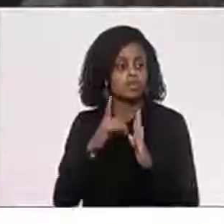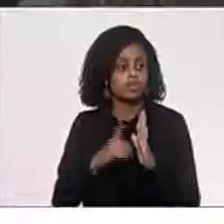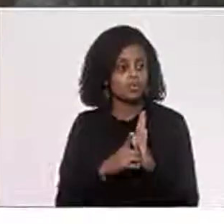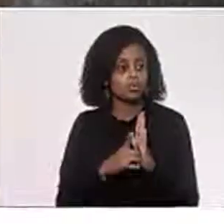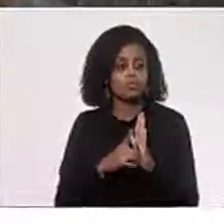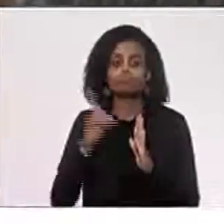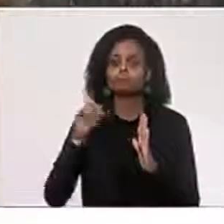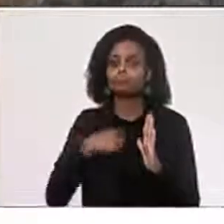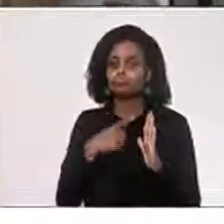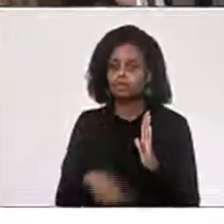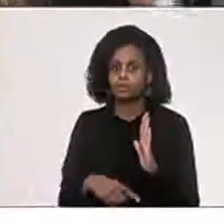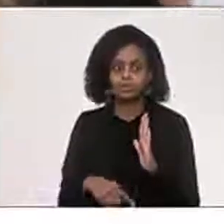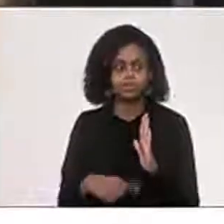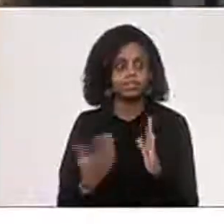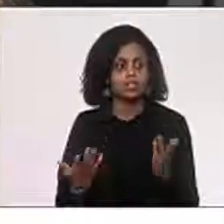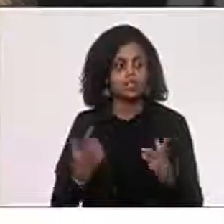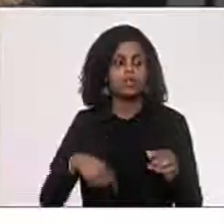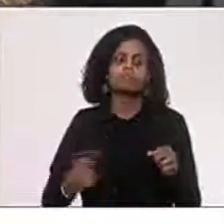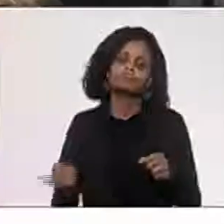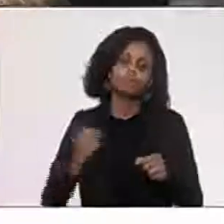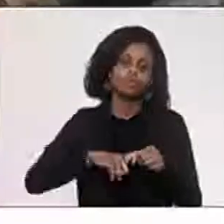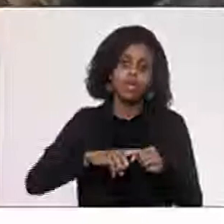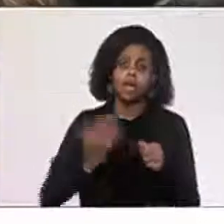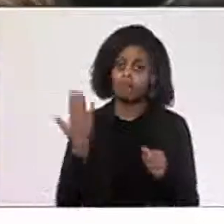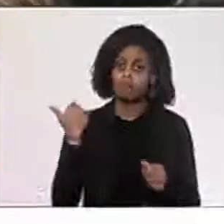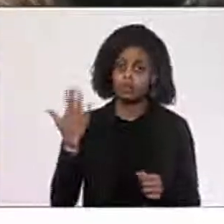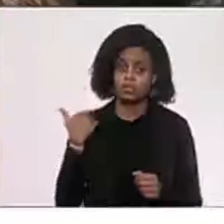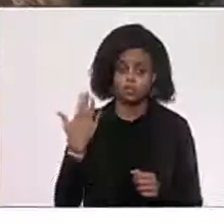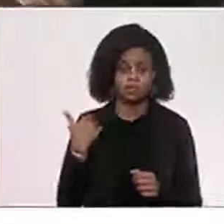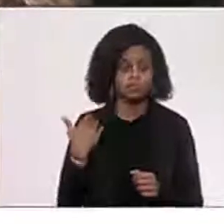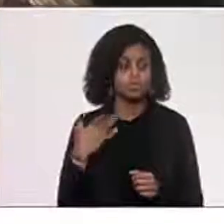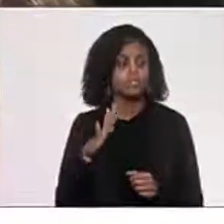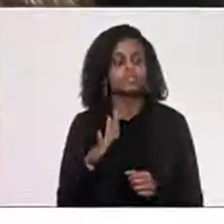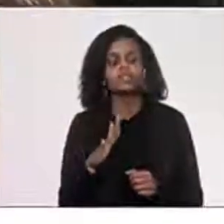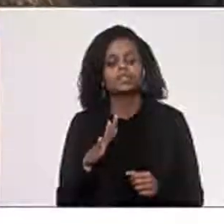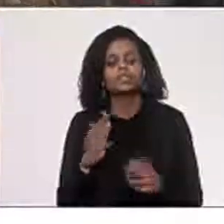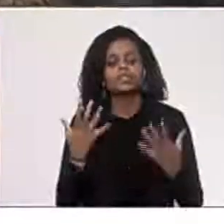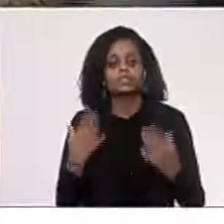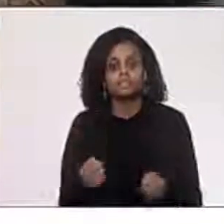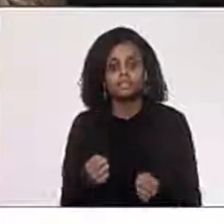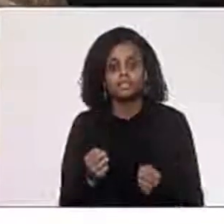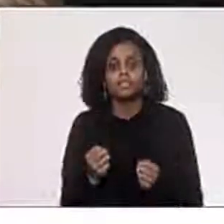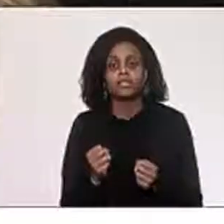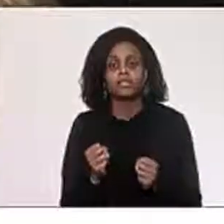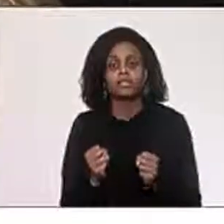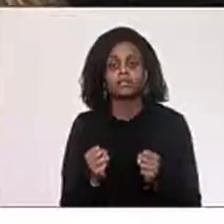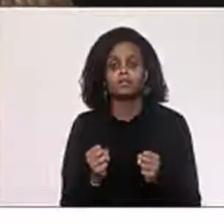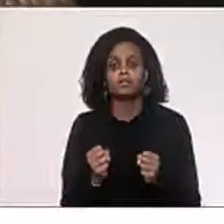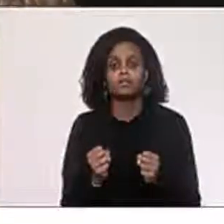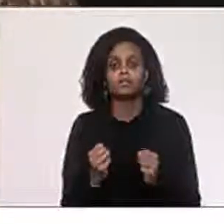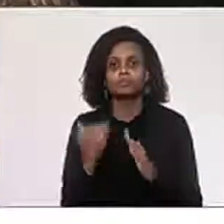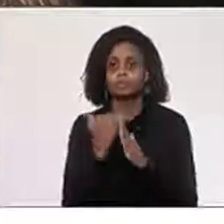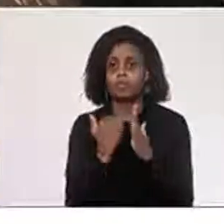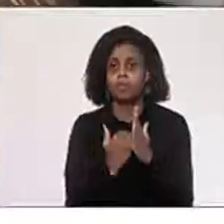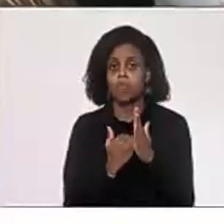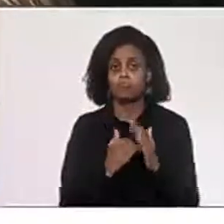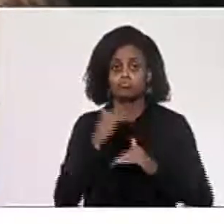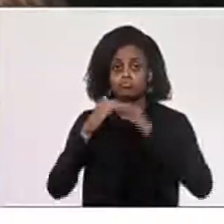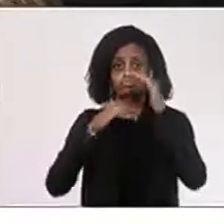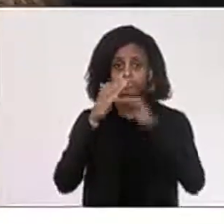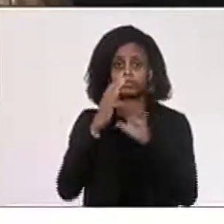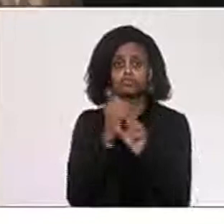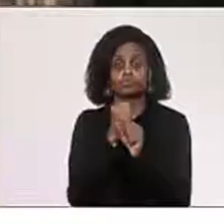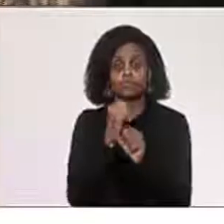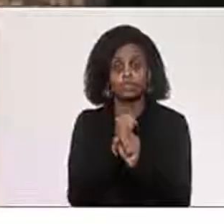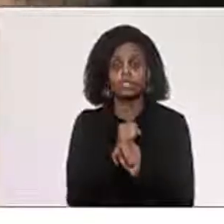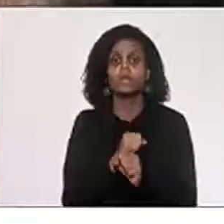vigência. Então, nós vamos retomar ao que era antes. Nós aderimos o regime de recuperação fiscal já nesse montante, né? Então,